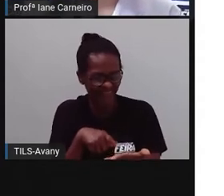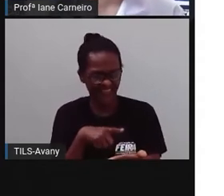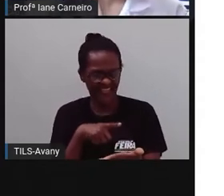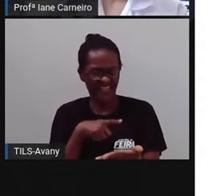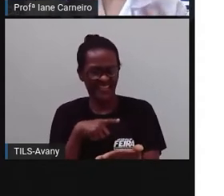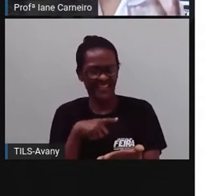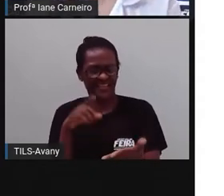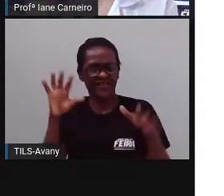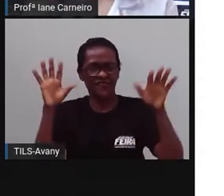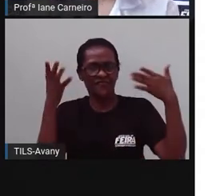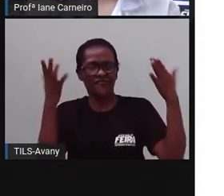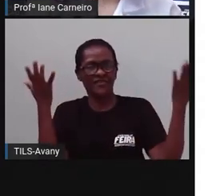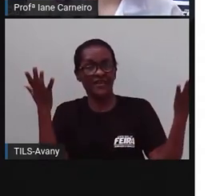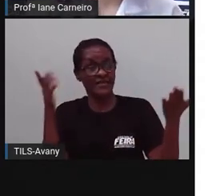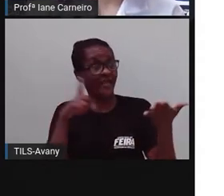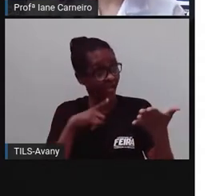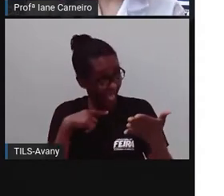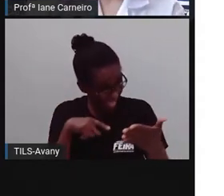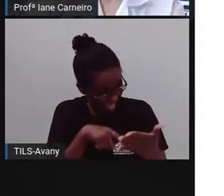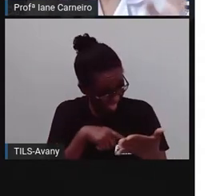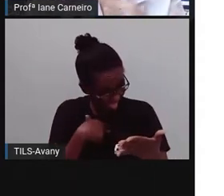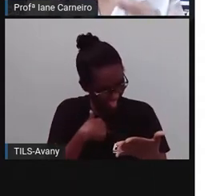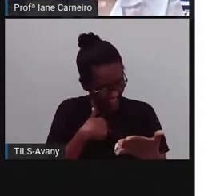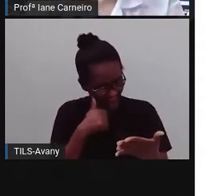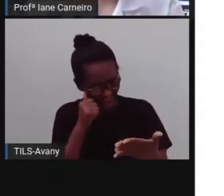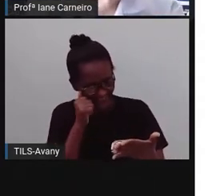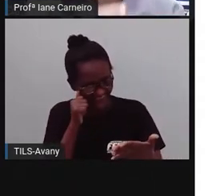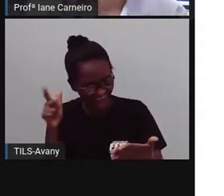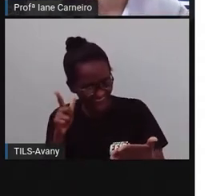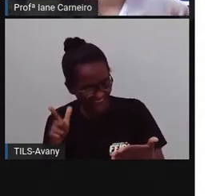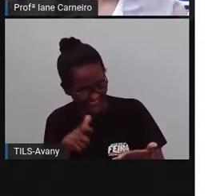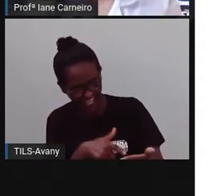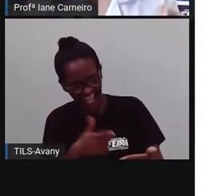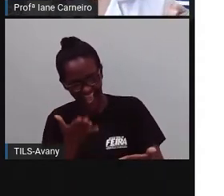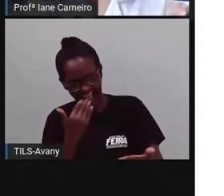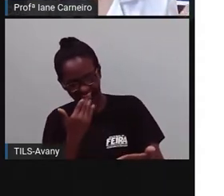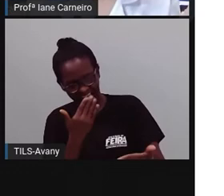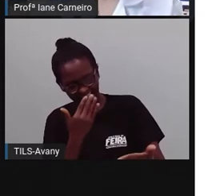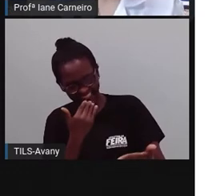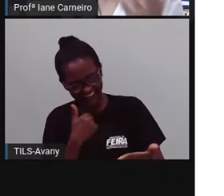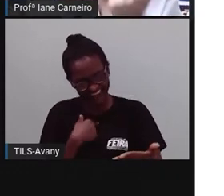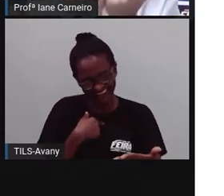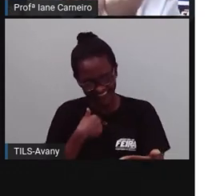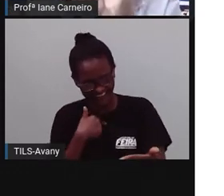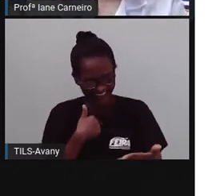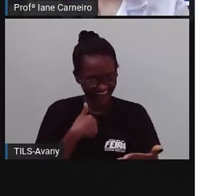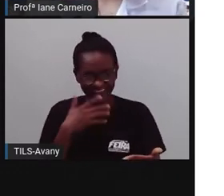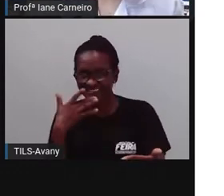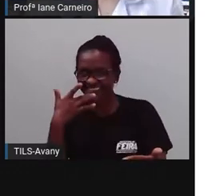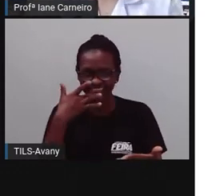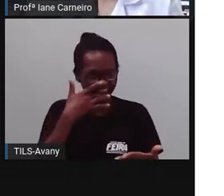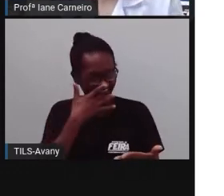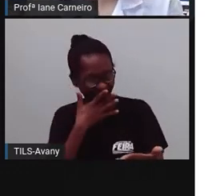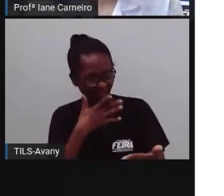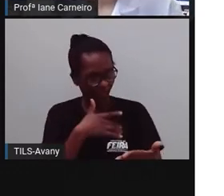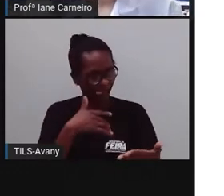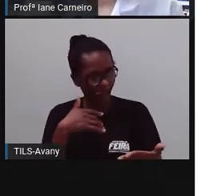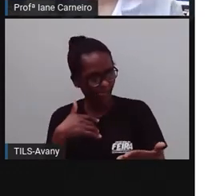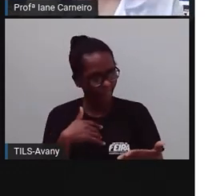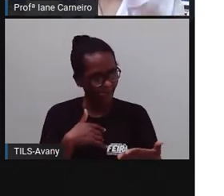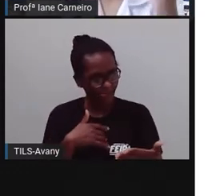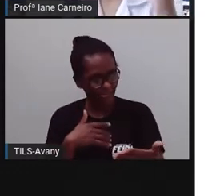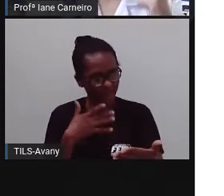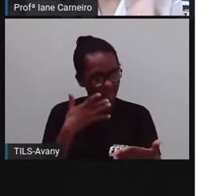solenidade né E aí tem que convidado que é esperto tem convidado que só vai para a recepção ao para comer